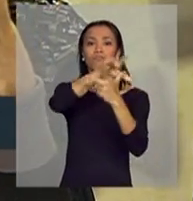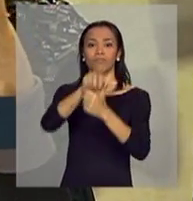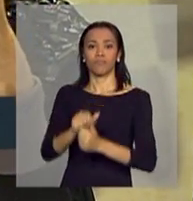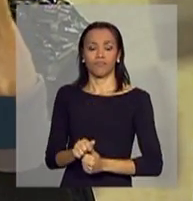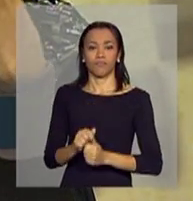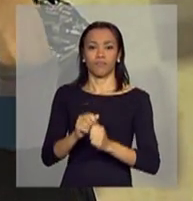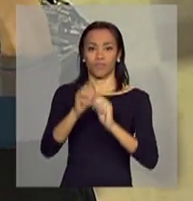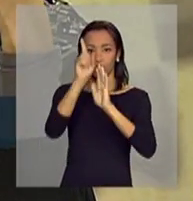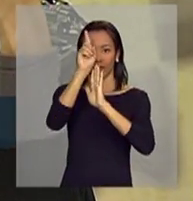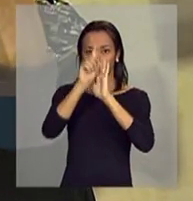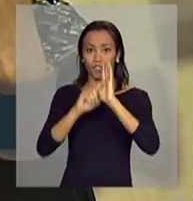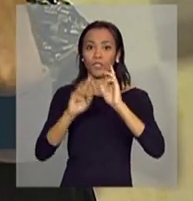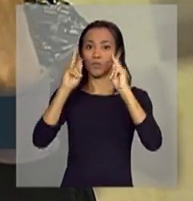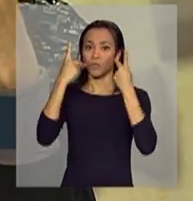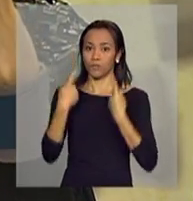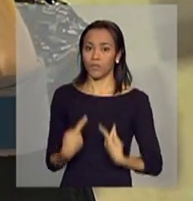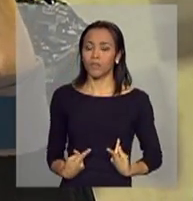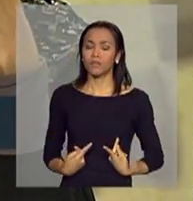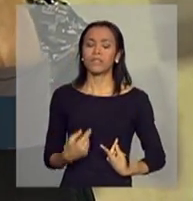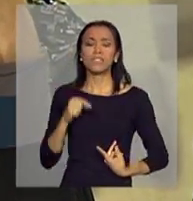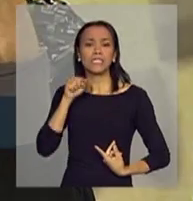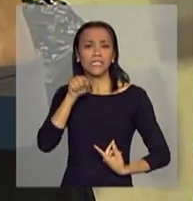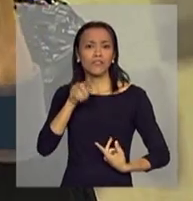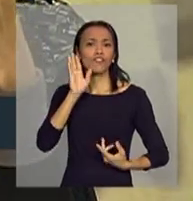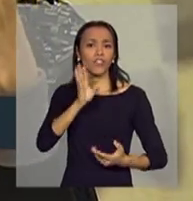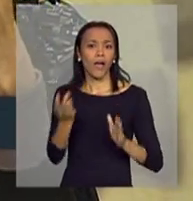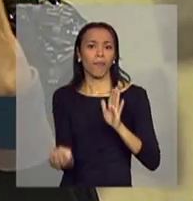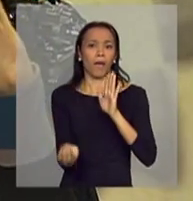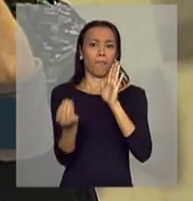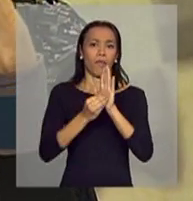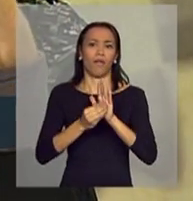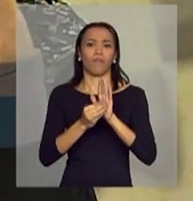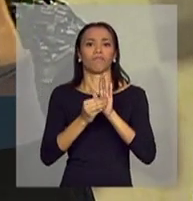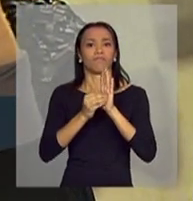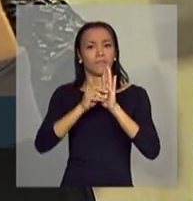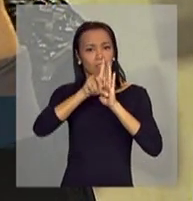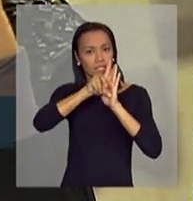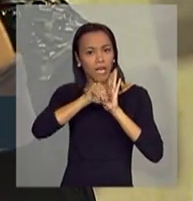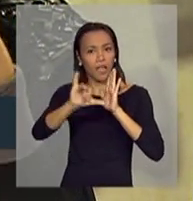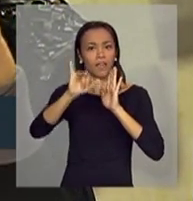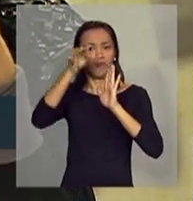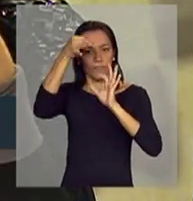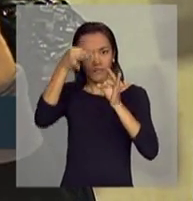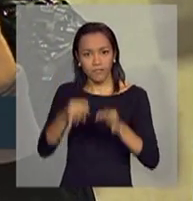Humanos, e ela está muito judicializada,